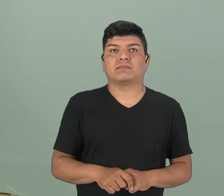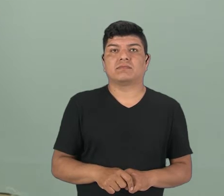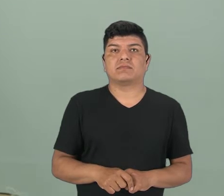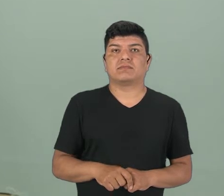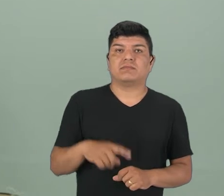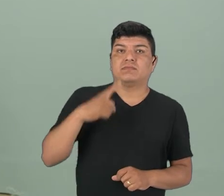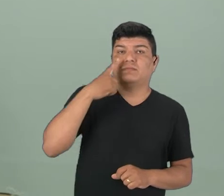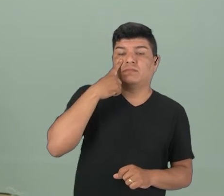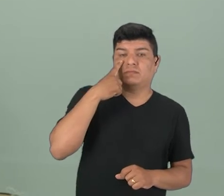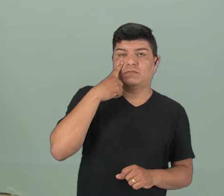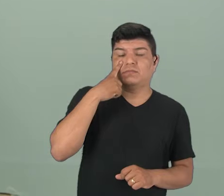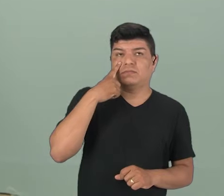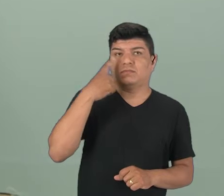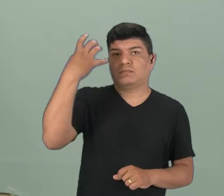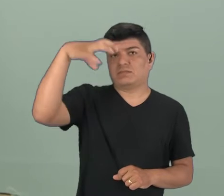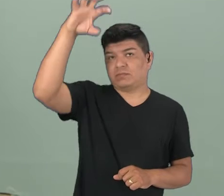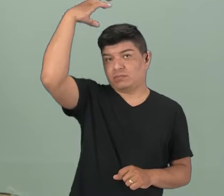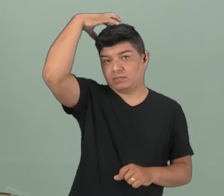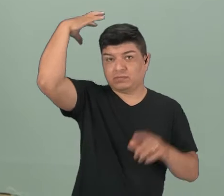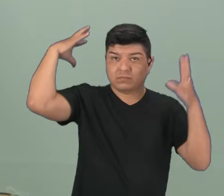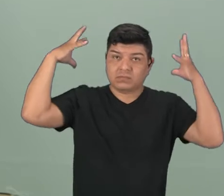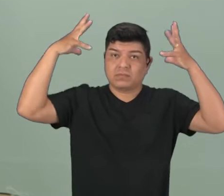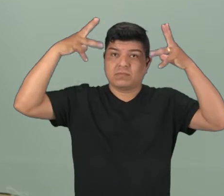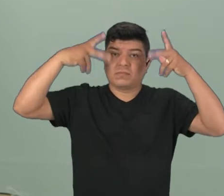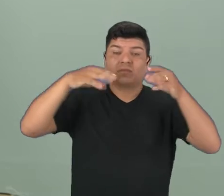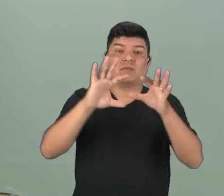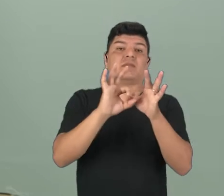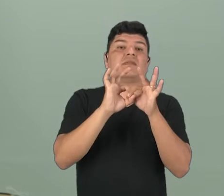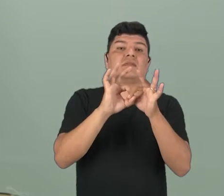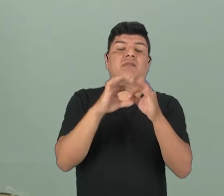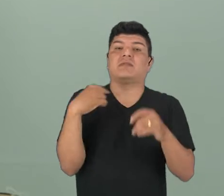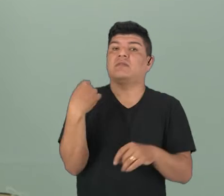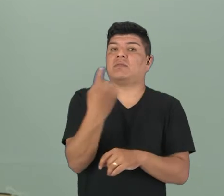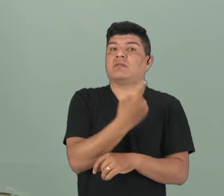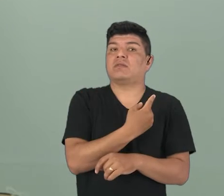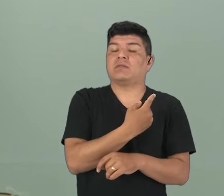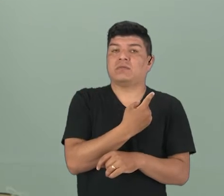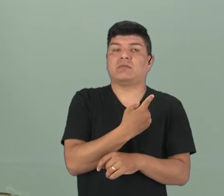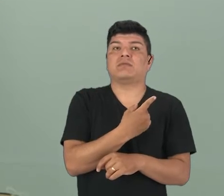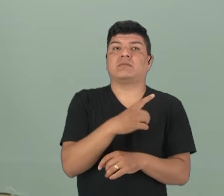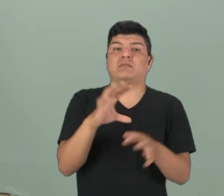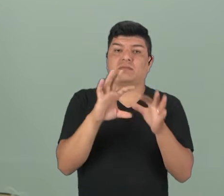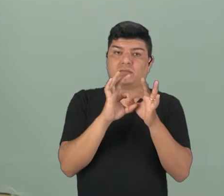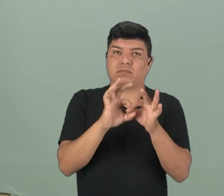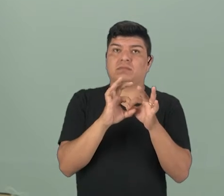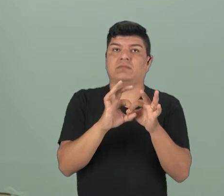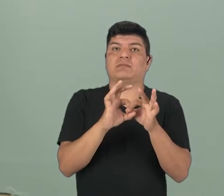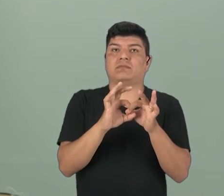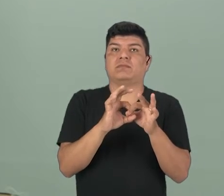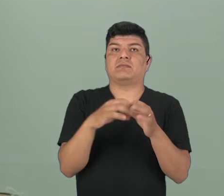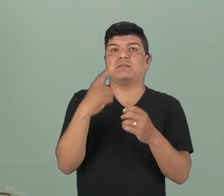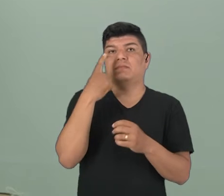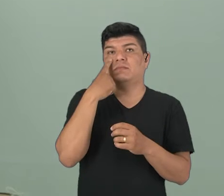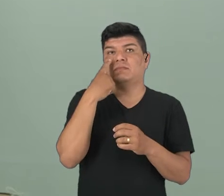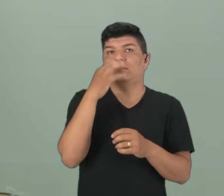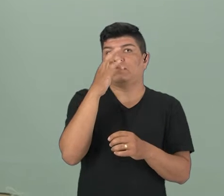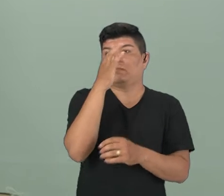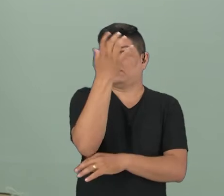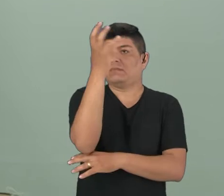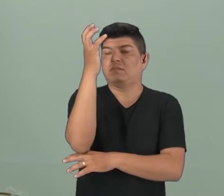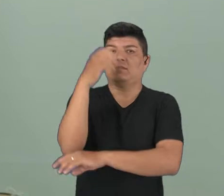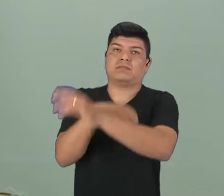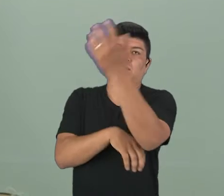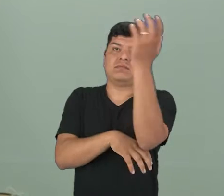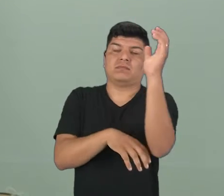Então, vocês viram que o Rei Leão falando sobre a ligação que todos eles, né, estão ligados, olhando aí para a floresta,